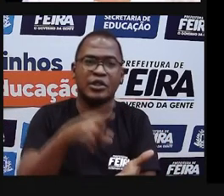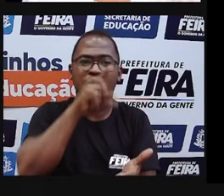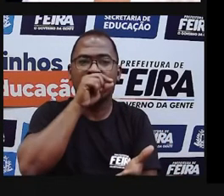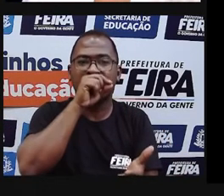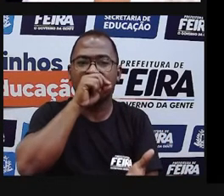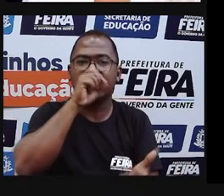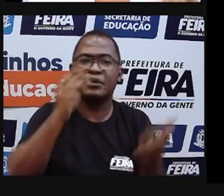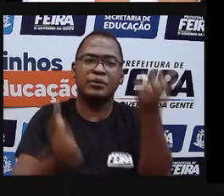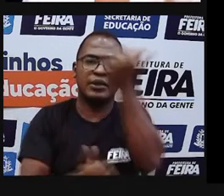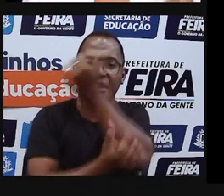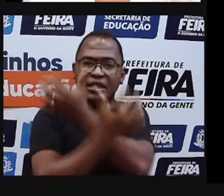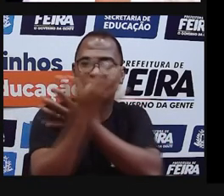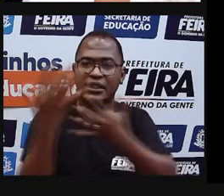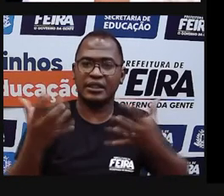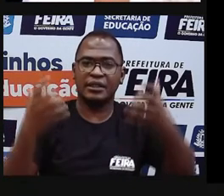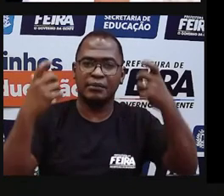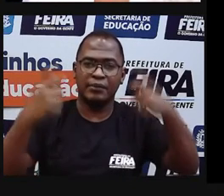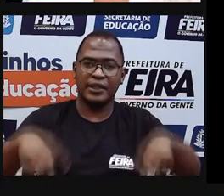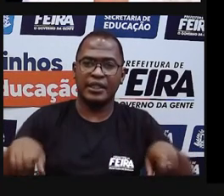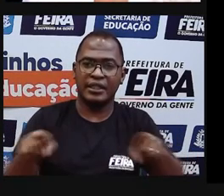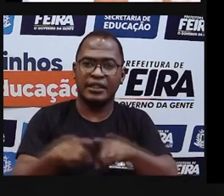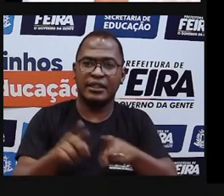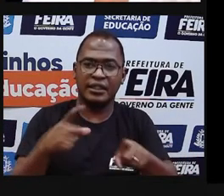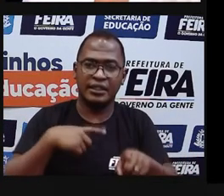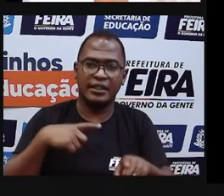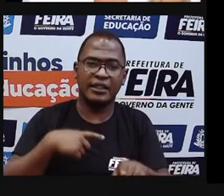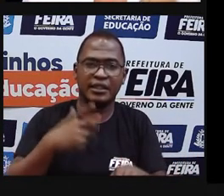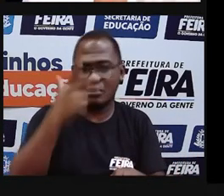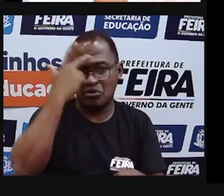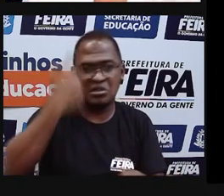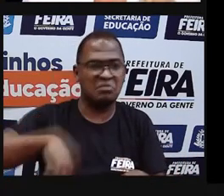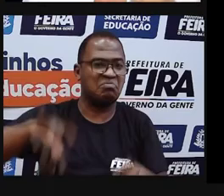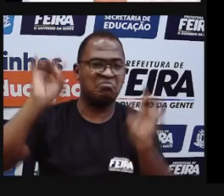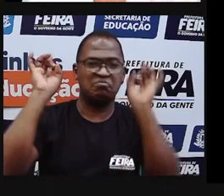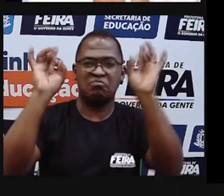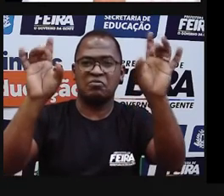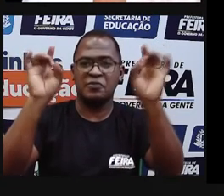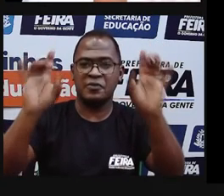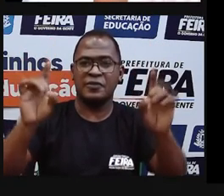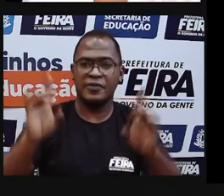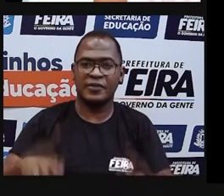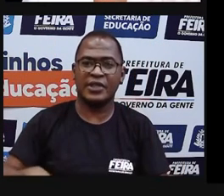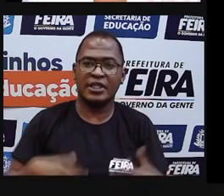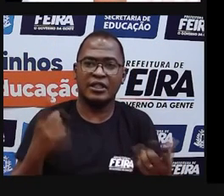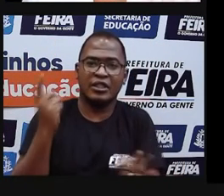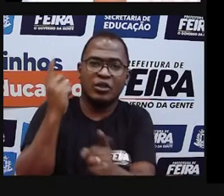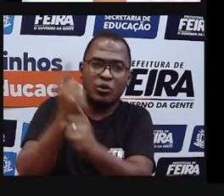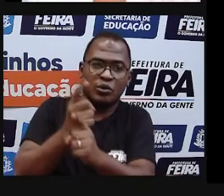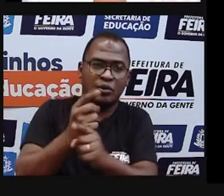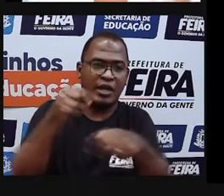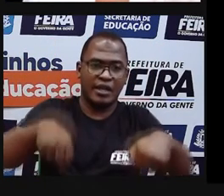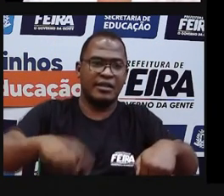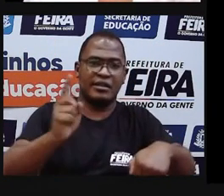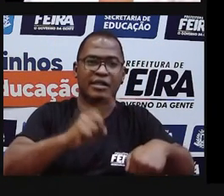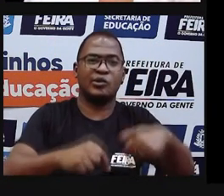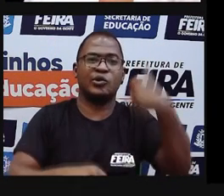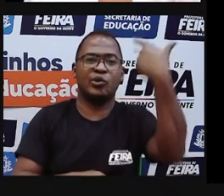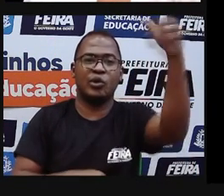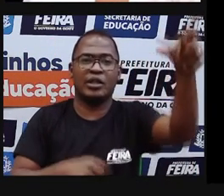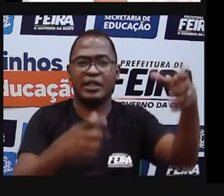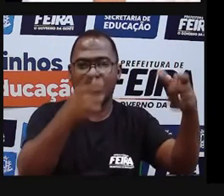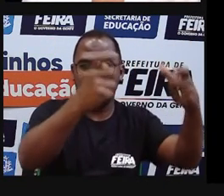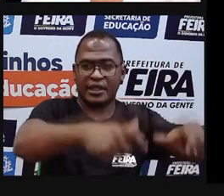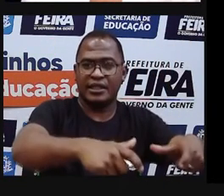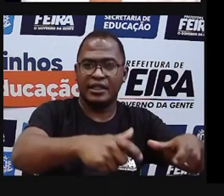Minha terra tem primores, que tais não encontro eu cá. Enses mar